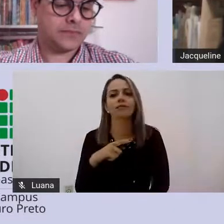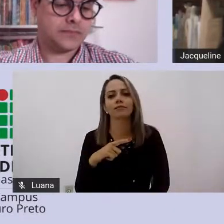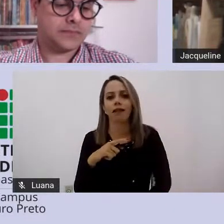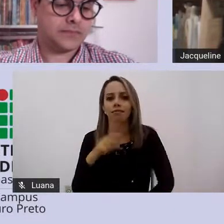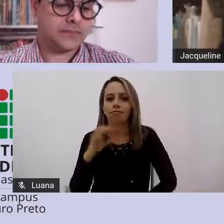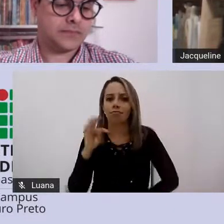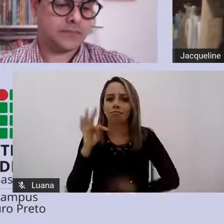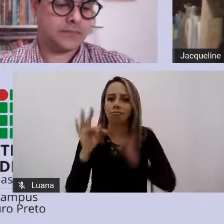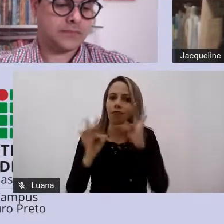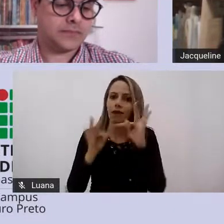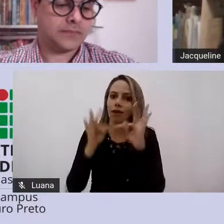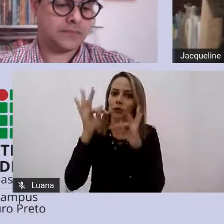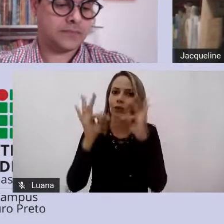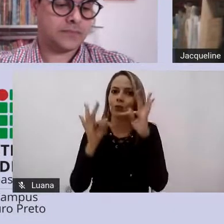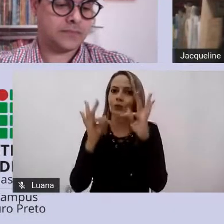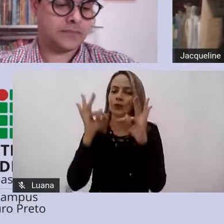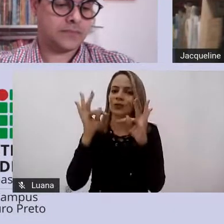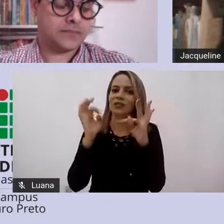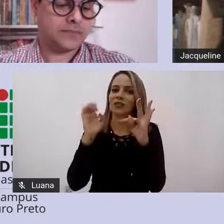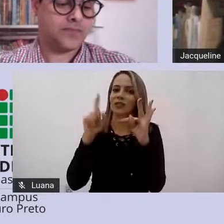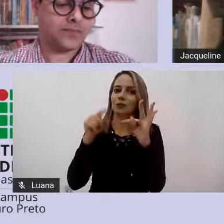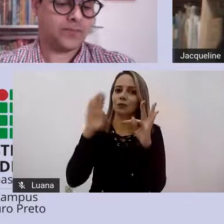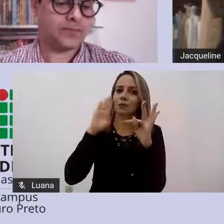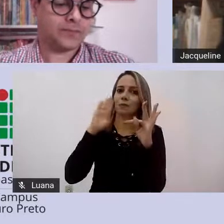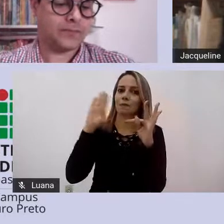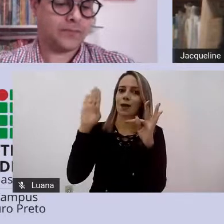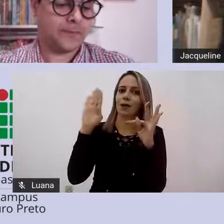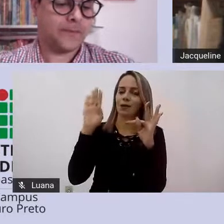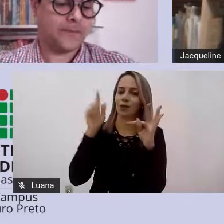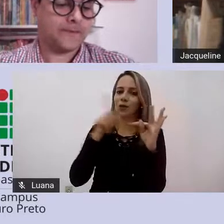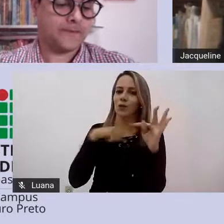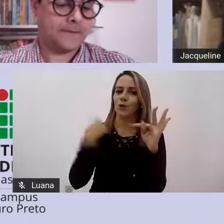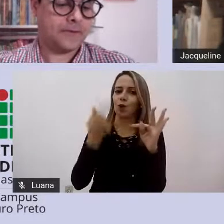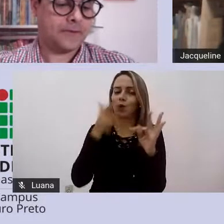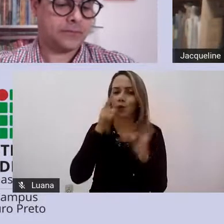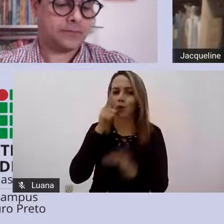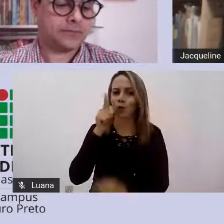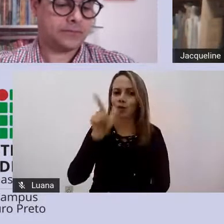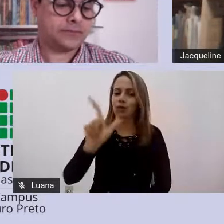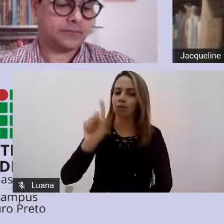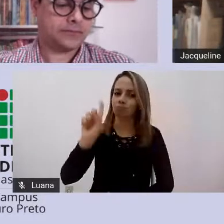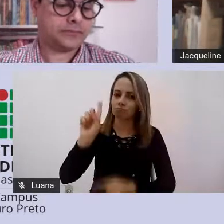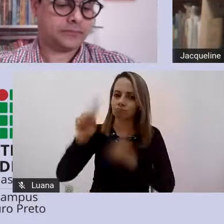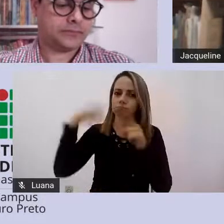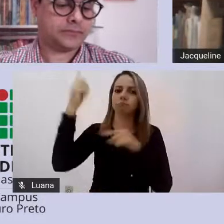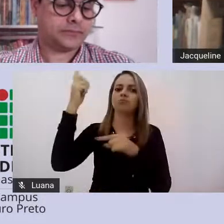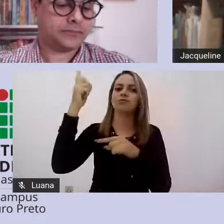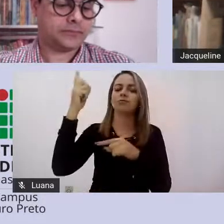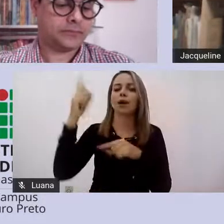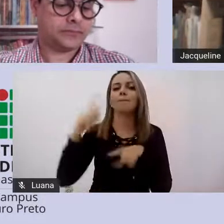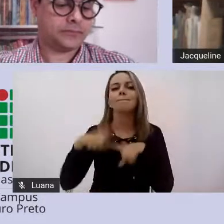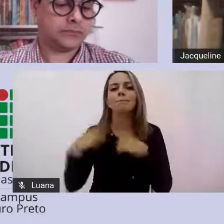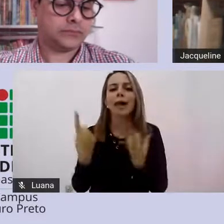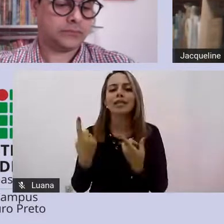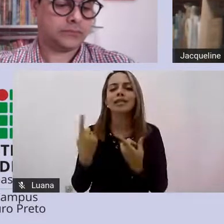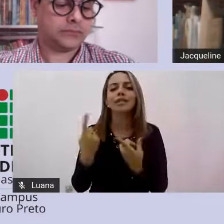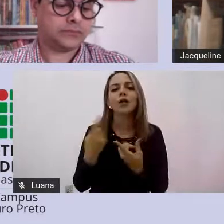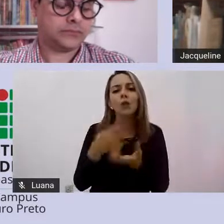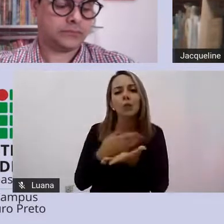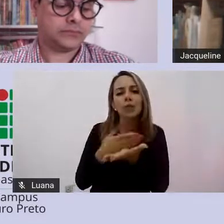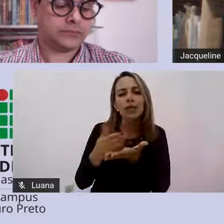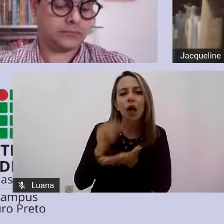um ponto crucial aí de superação, mas até para iniciar um pouco aí da fala